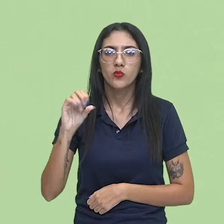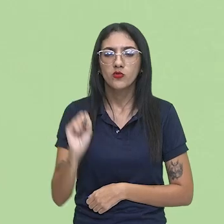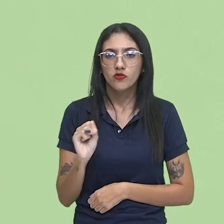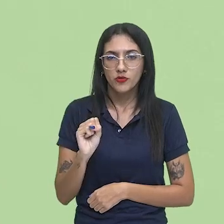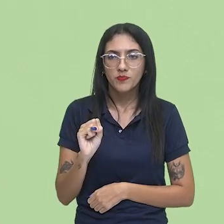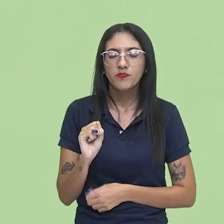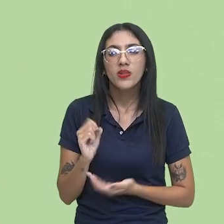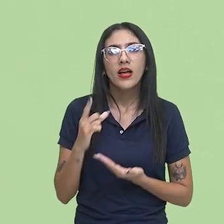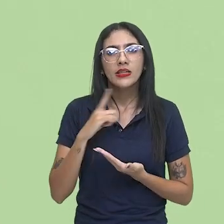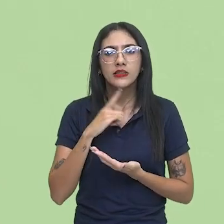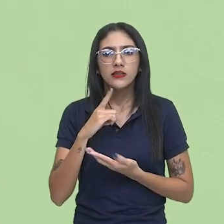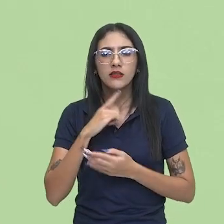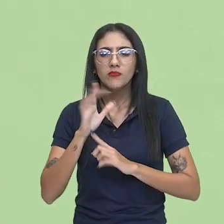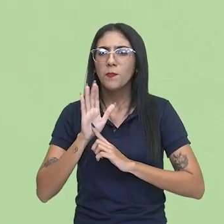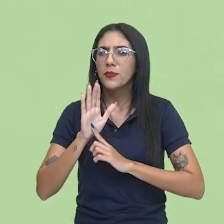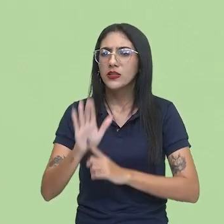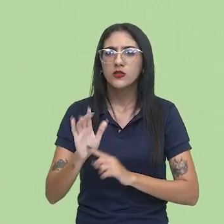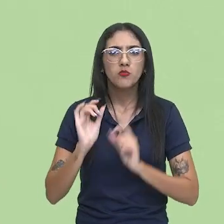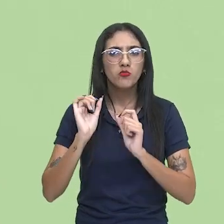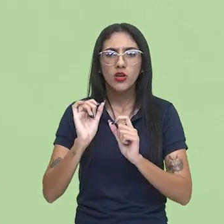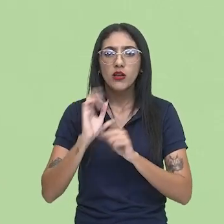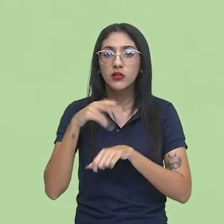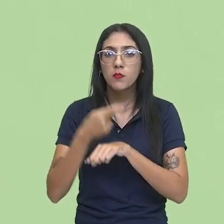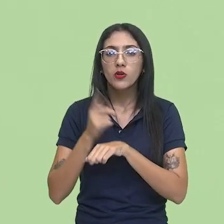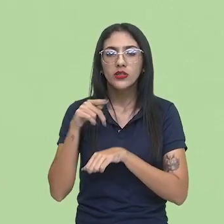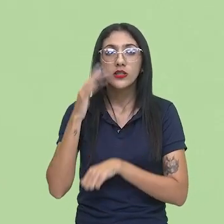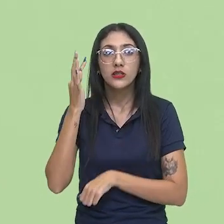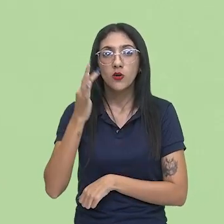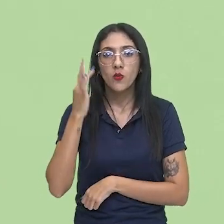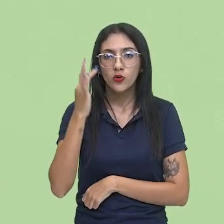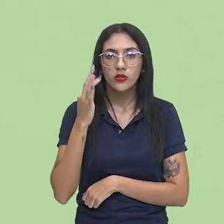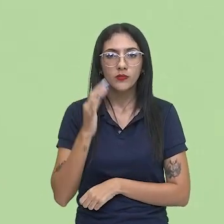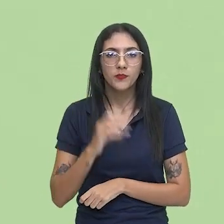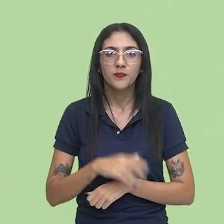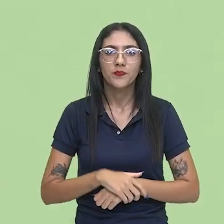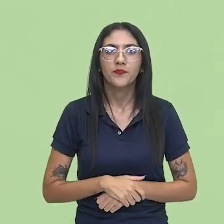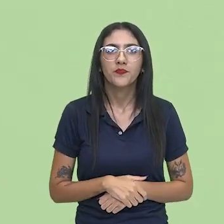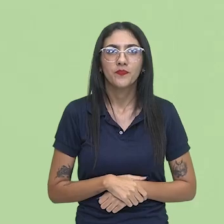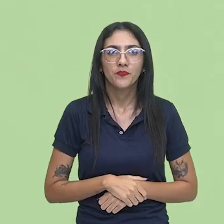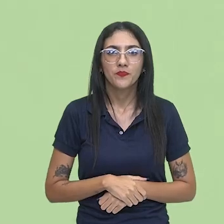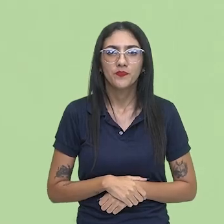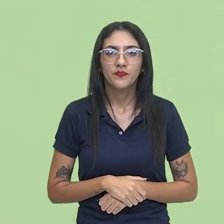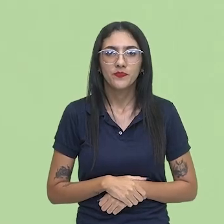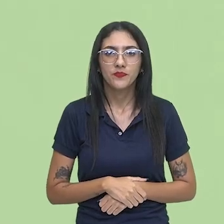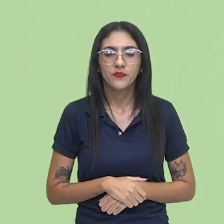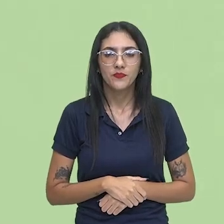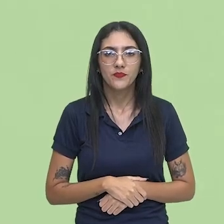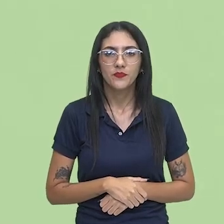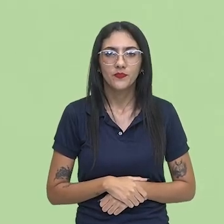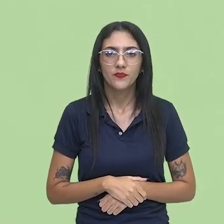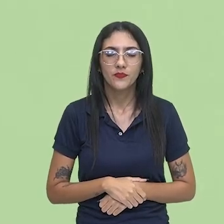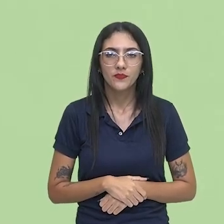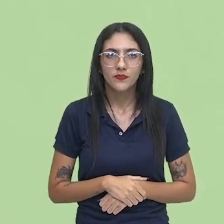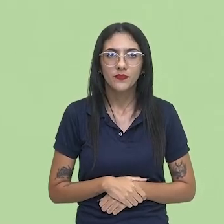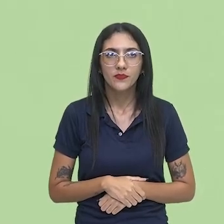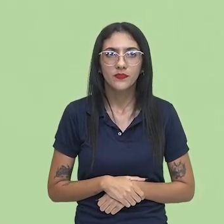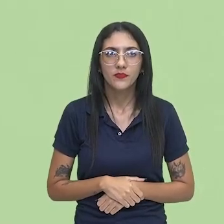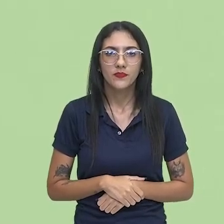foi postulado a partir dessa teoria e o que caiu por terra. Vamos entender um pouquinho aqui